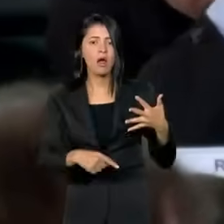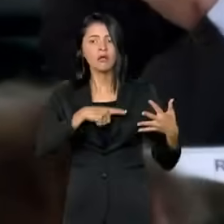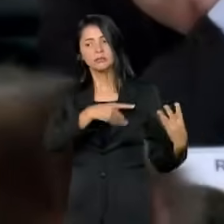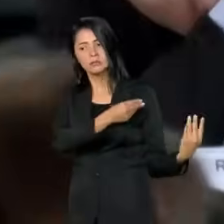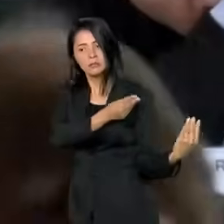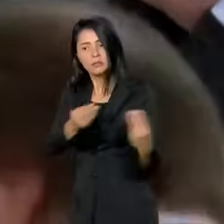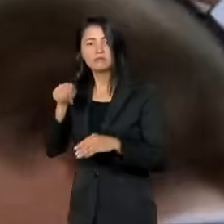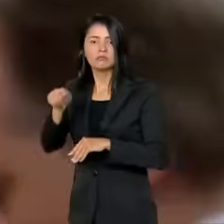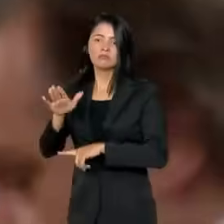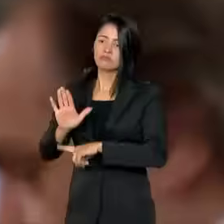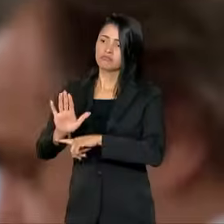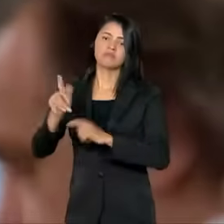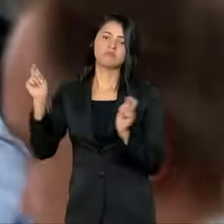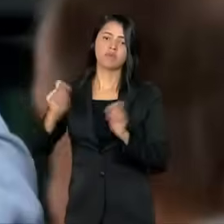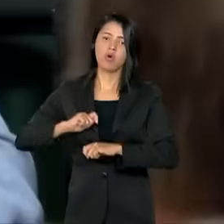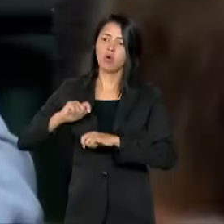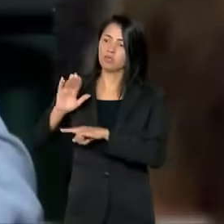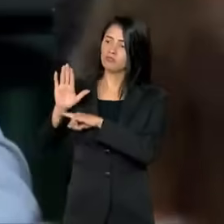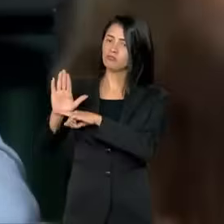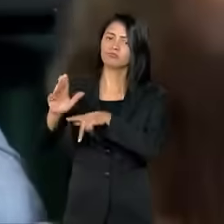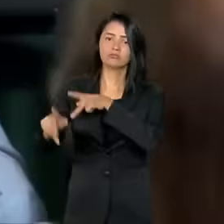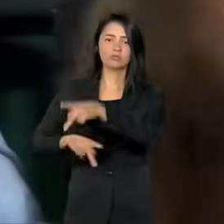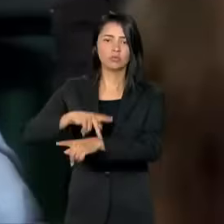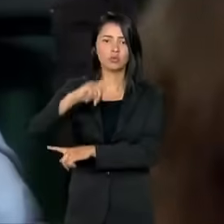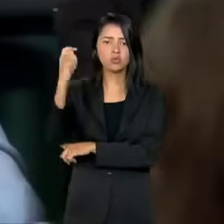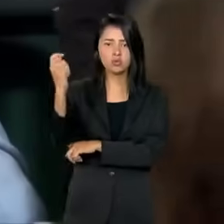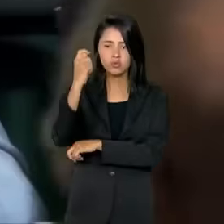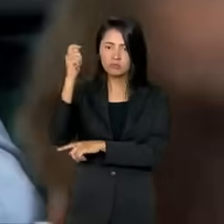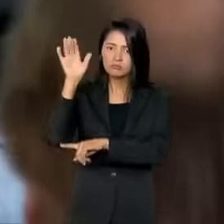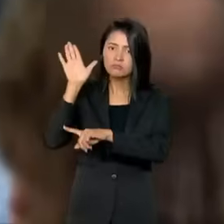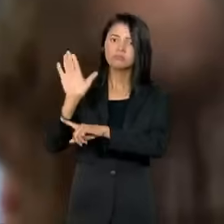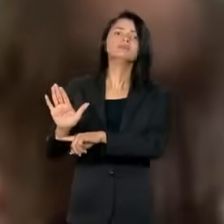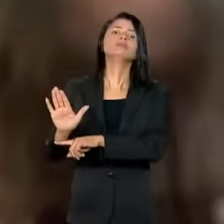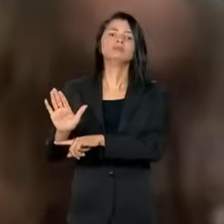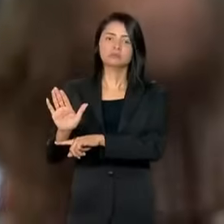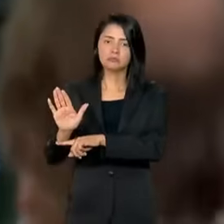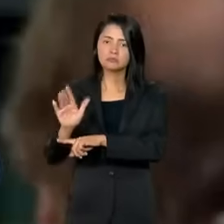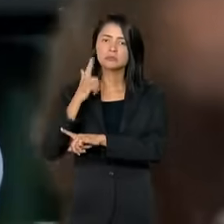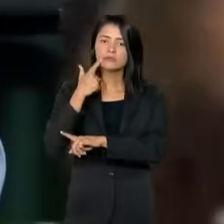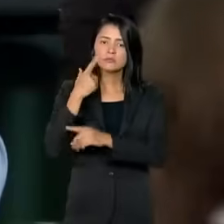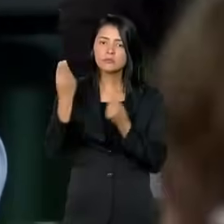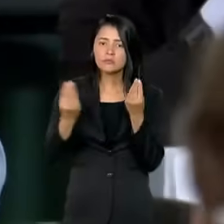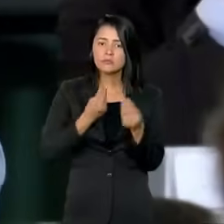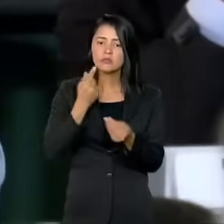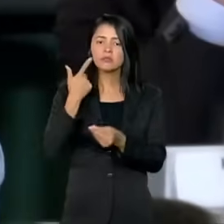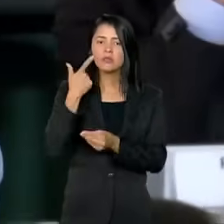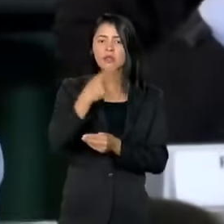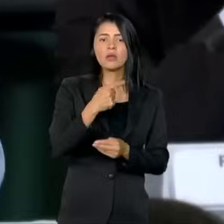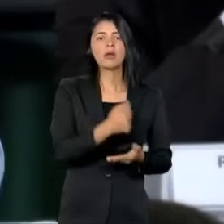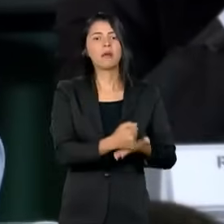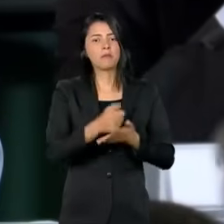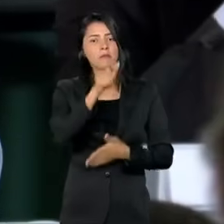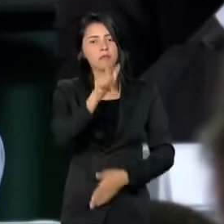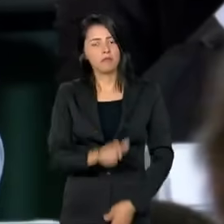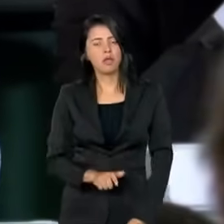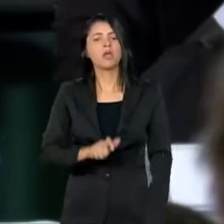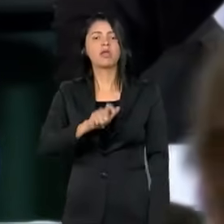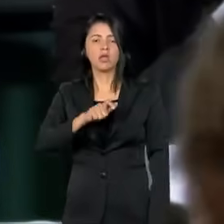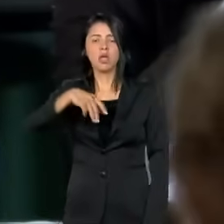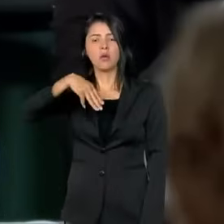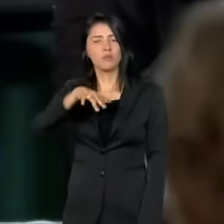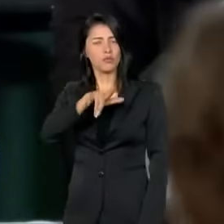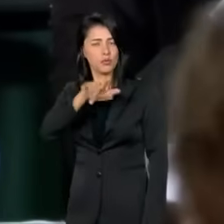aqui para que a gente possa ajudar o povo gaúcho, recebendo orientação do companheiro José Múcio, que é